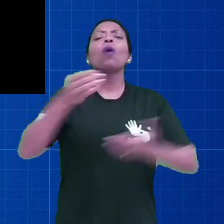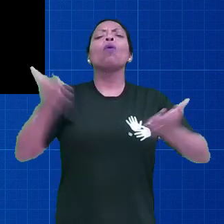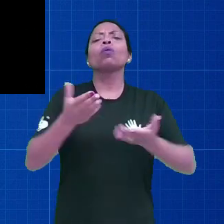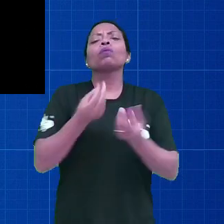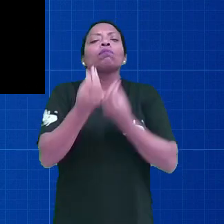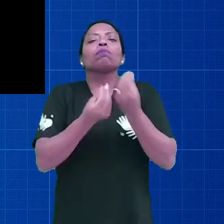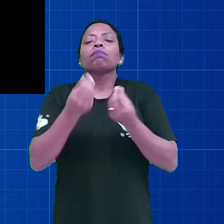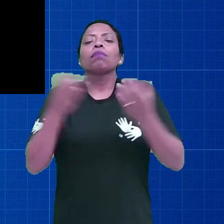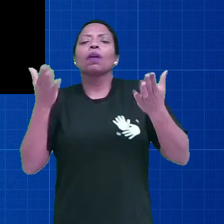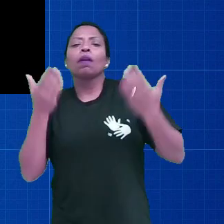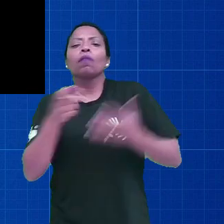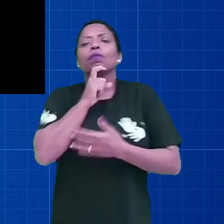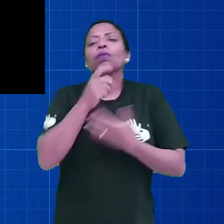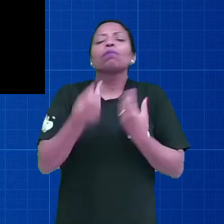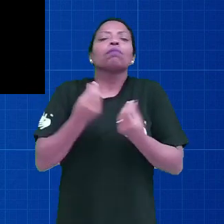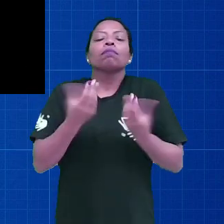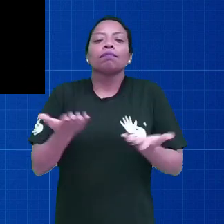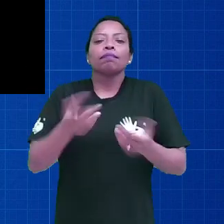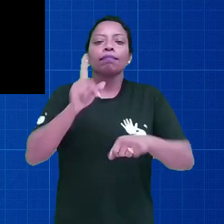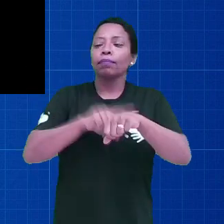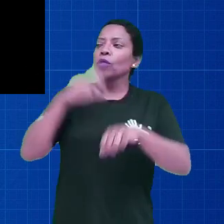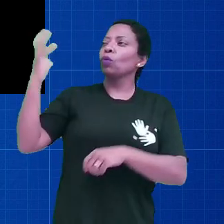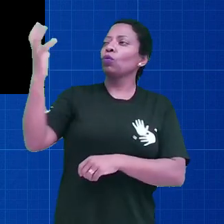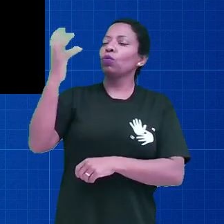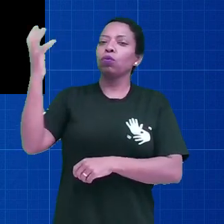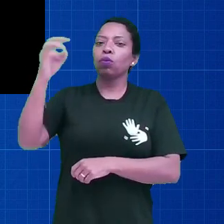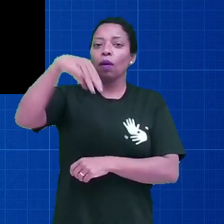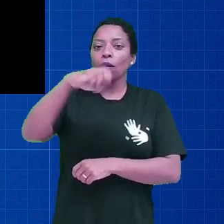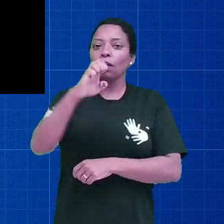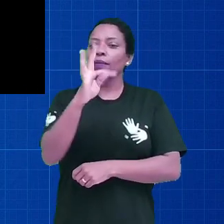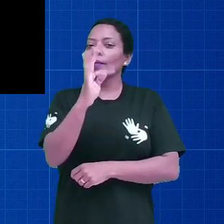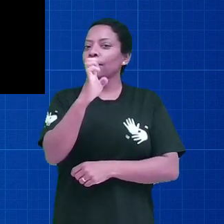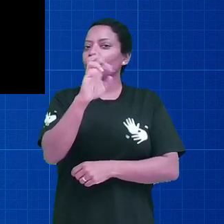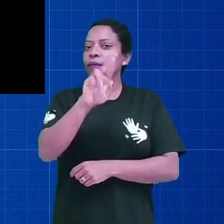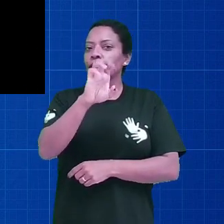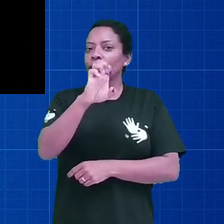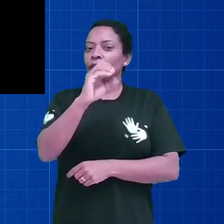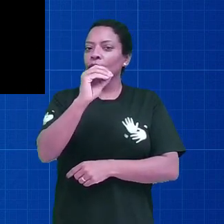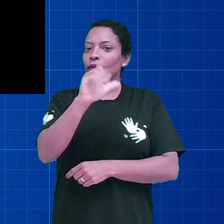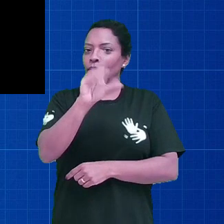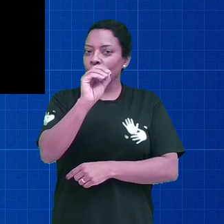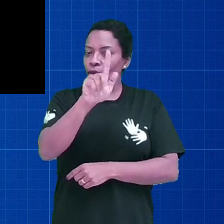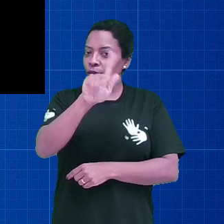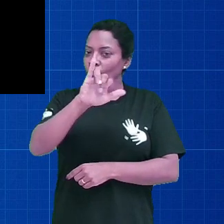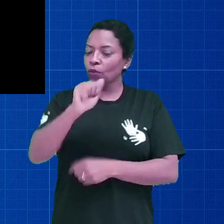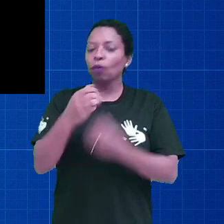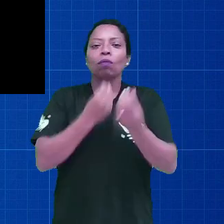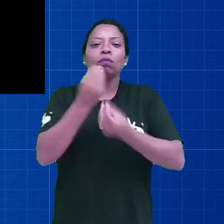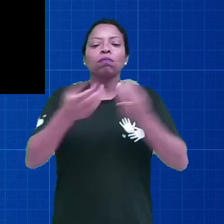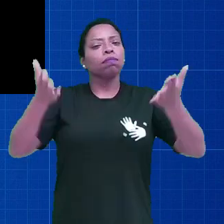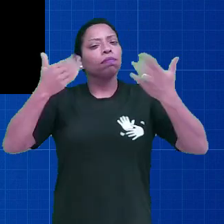estamos nos referindo a aspectos meteorológicos, de temperatura, de velocidade do vento, de